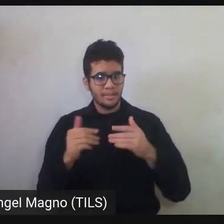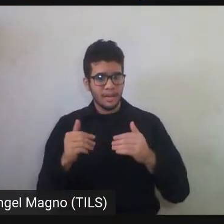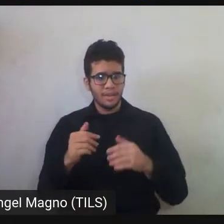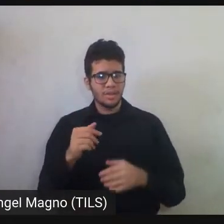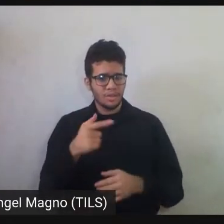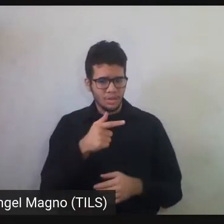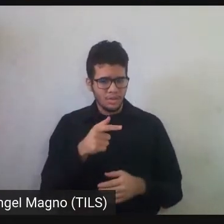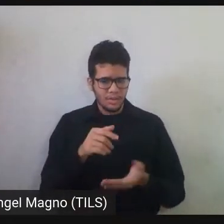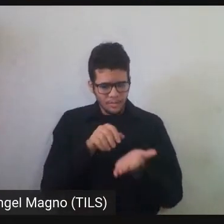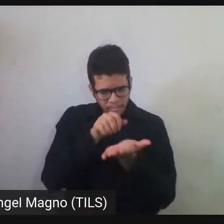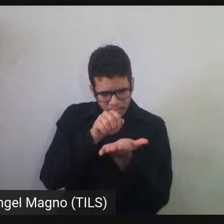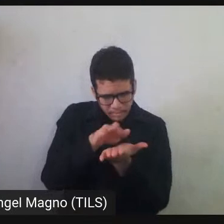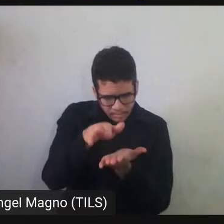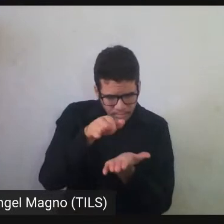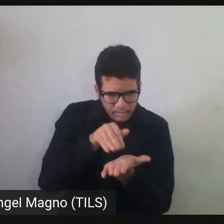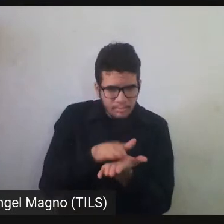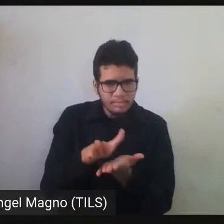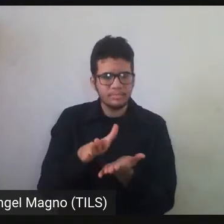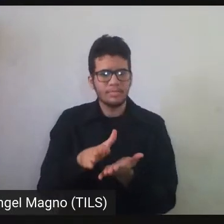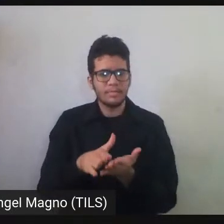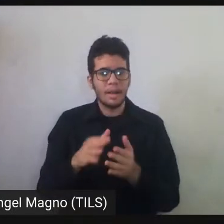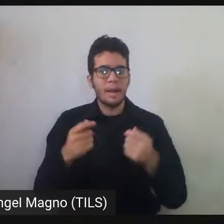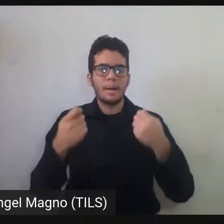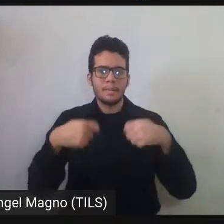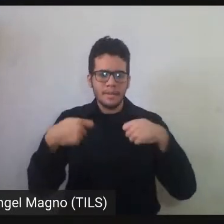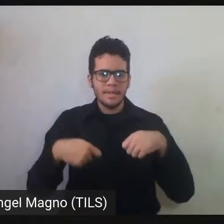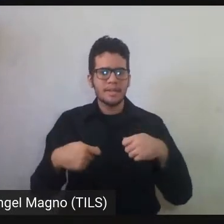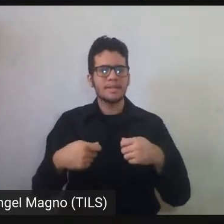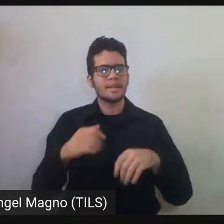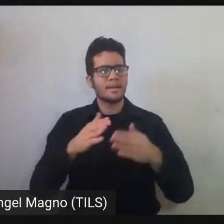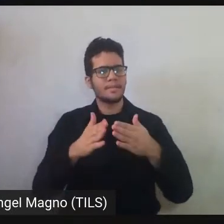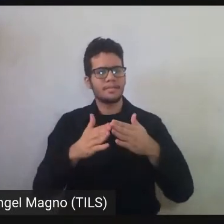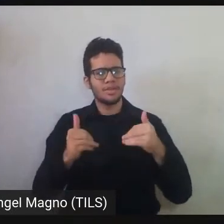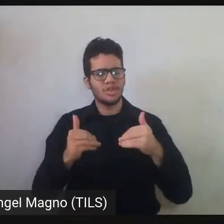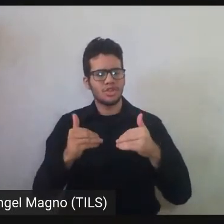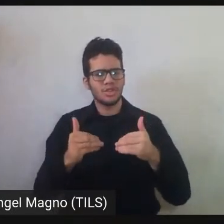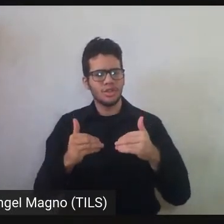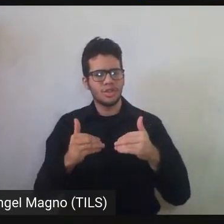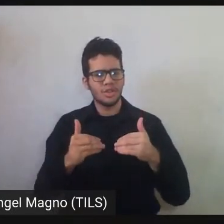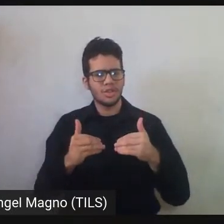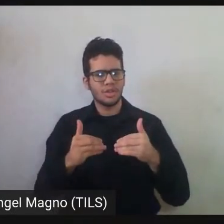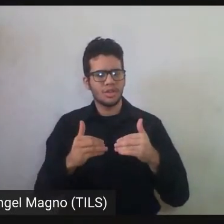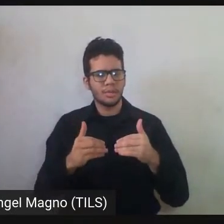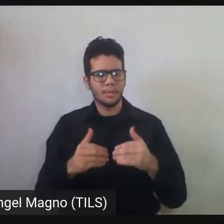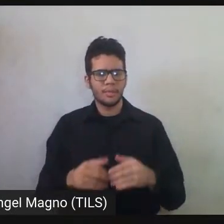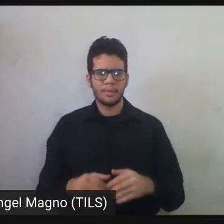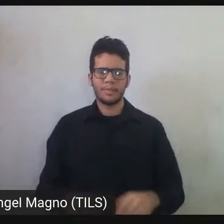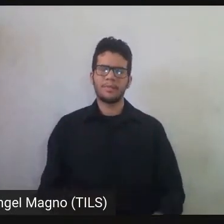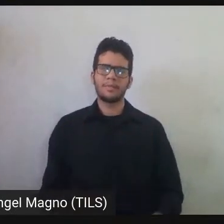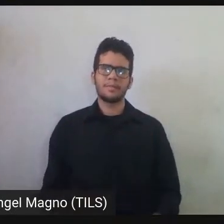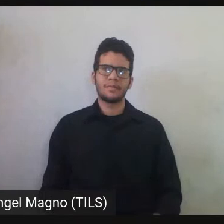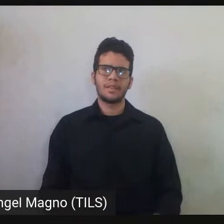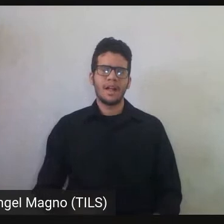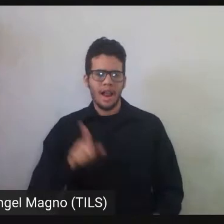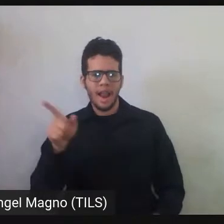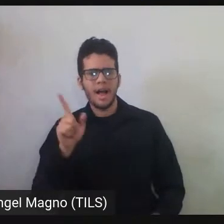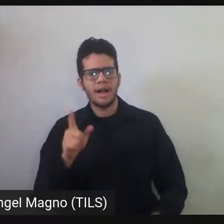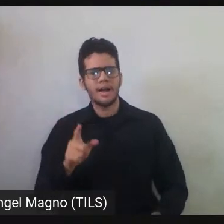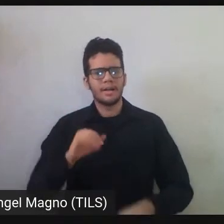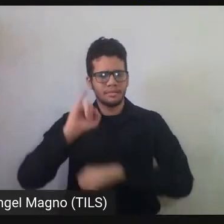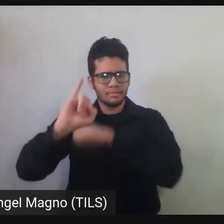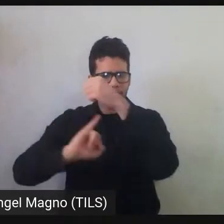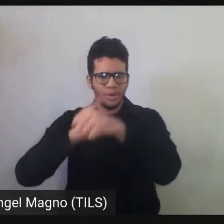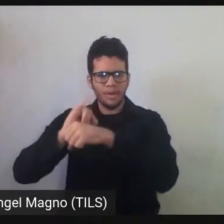você você peça autorização para para biblioteca não é